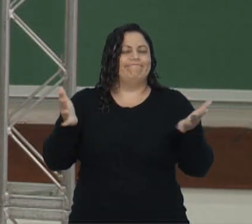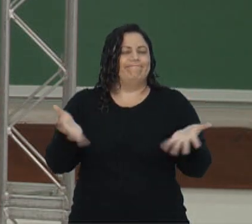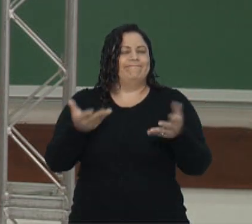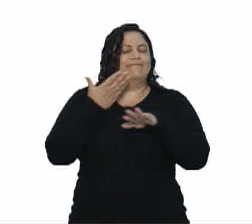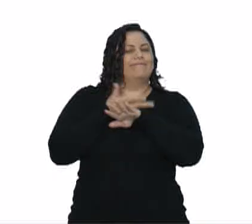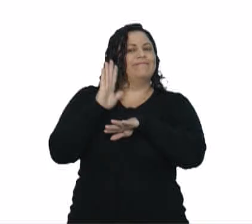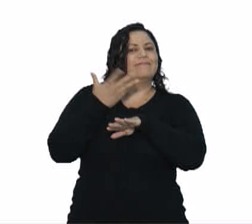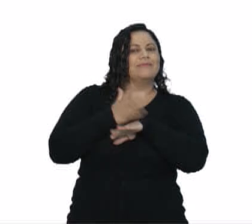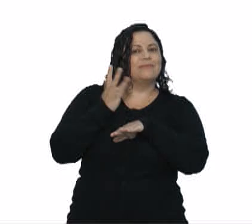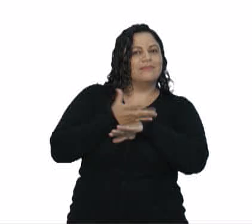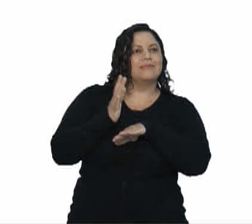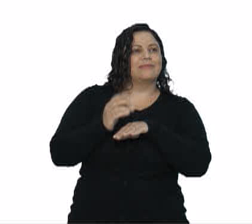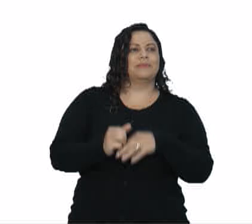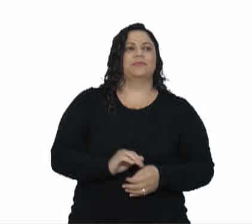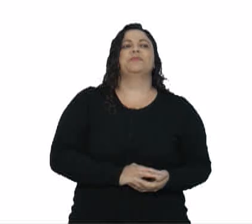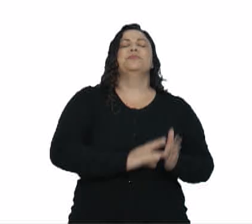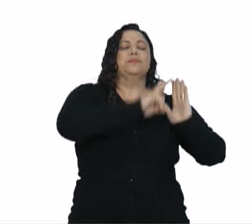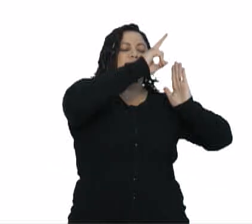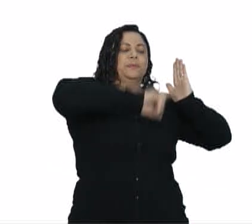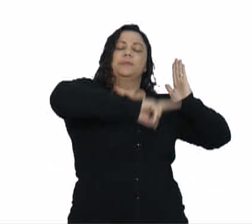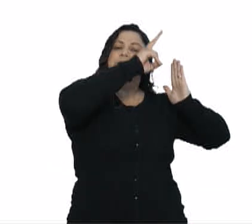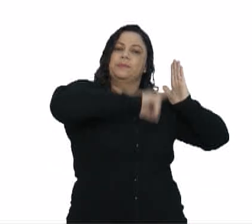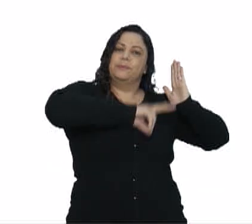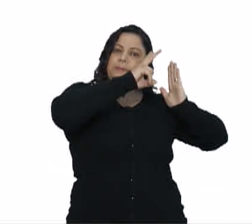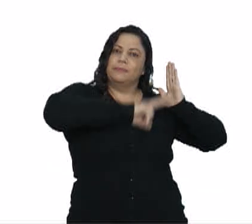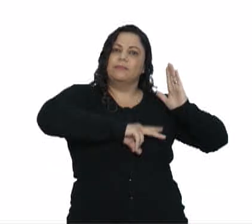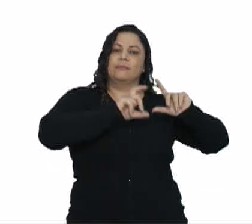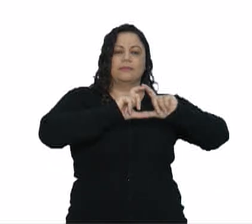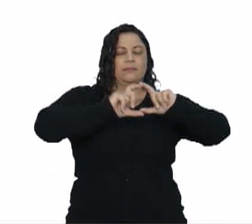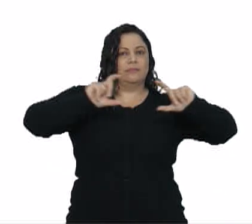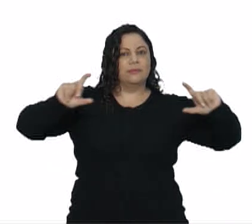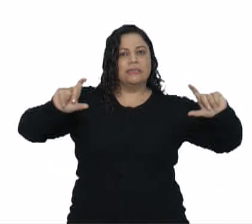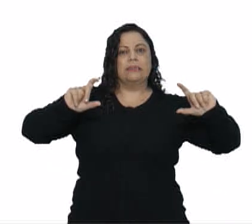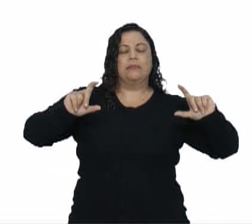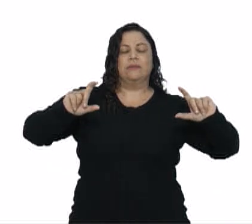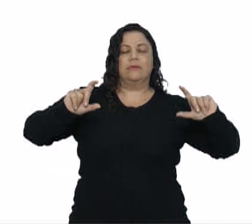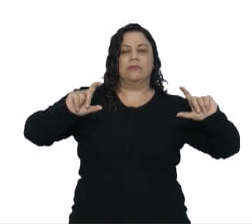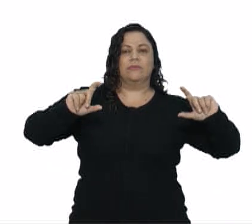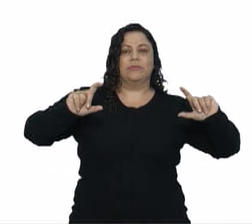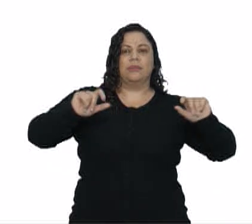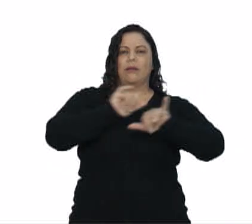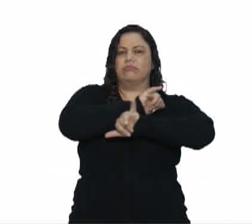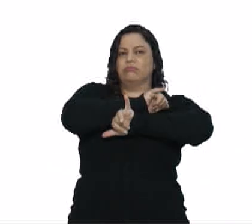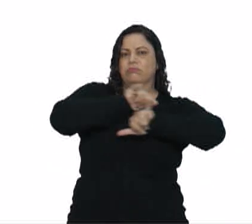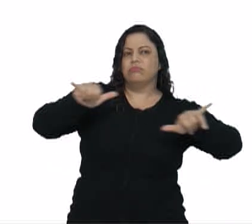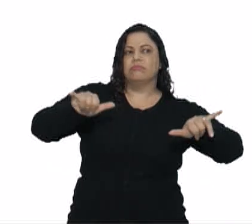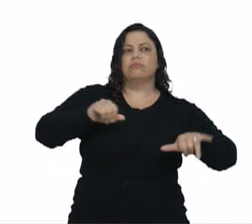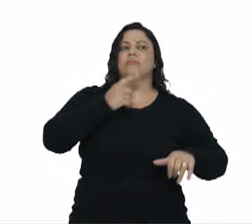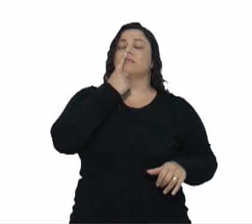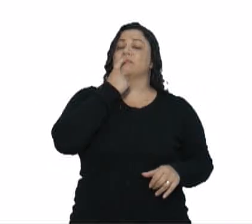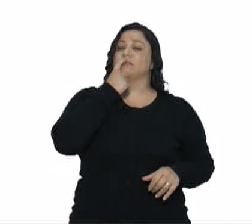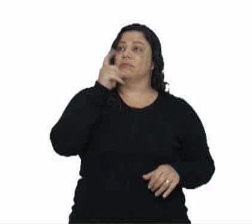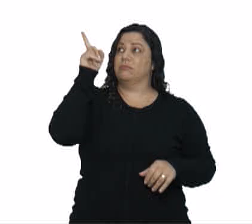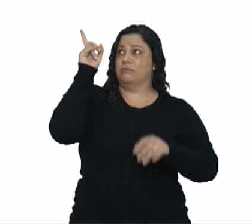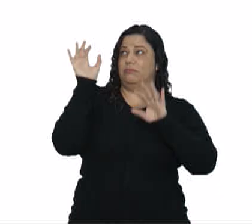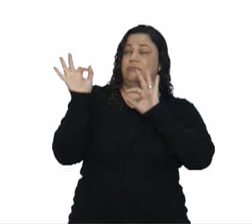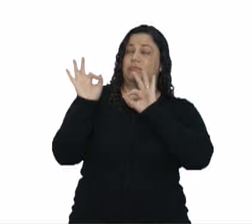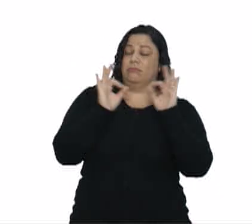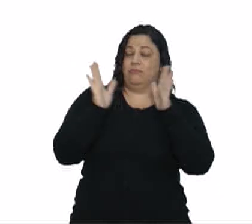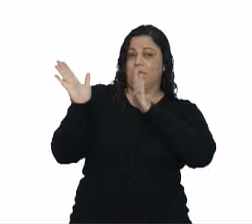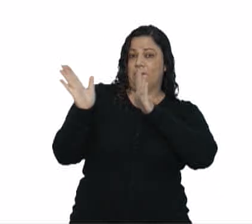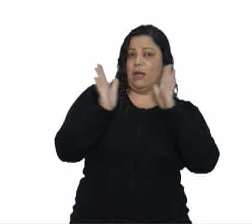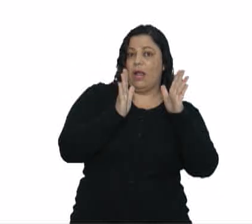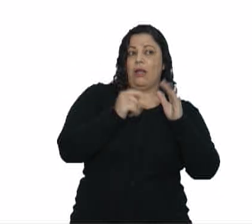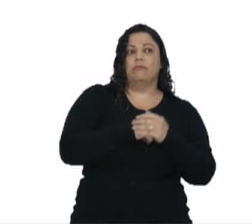lá, releia o trecho abaixo extraído da notícia. Tem o trecho, tá em vermelhinho ali para você, e aí a